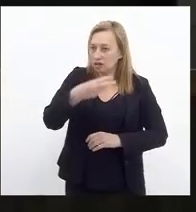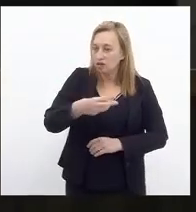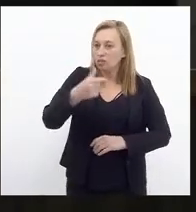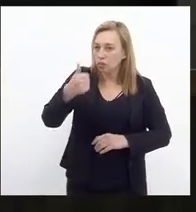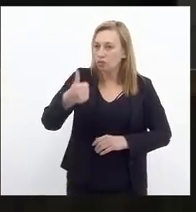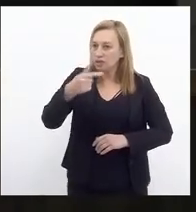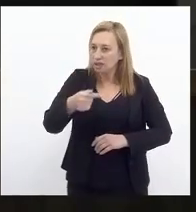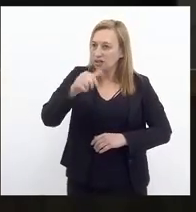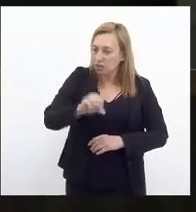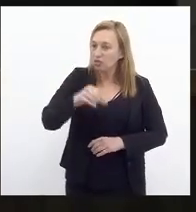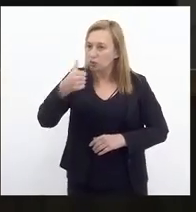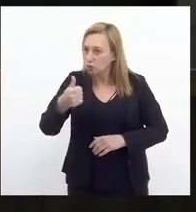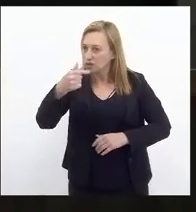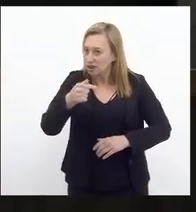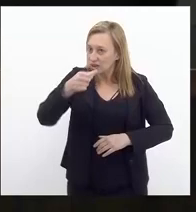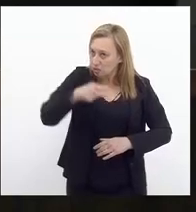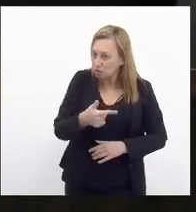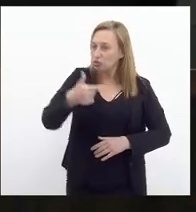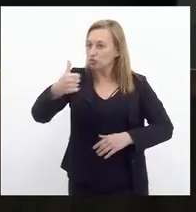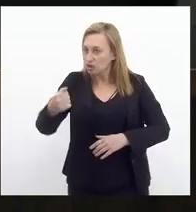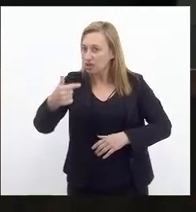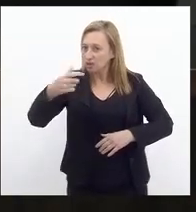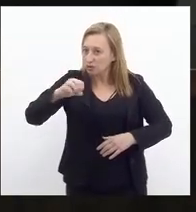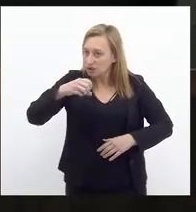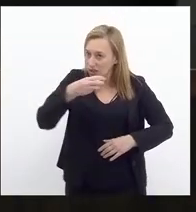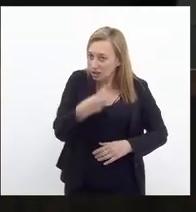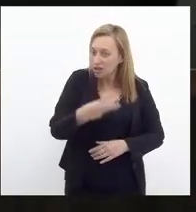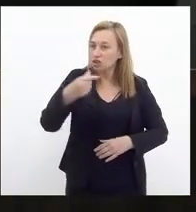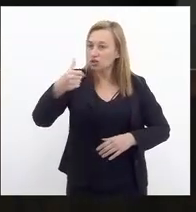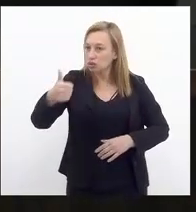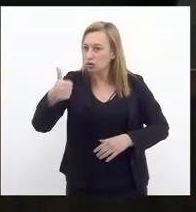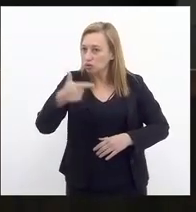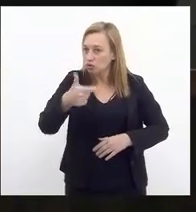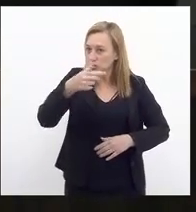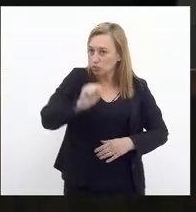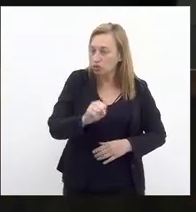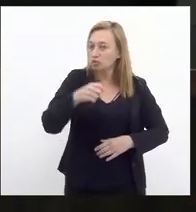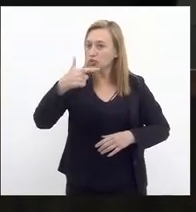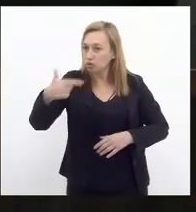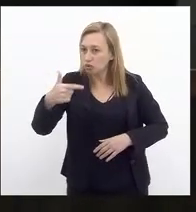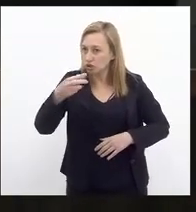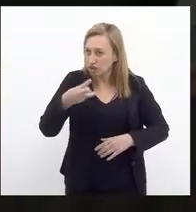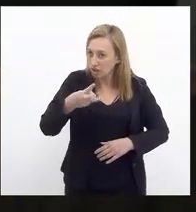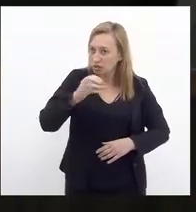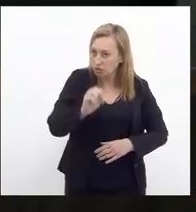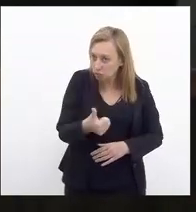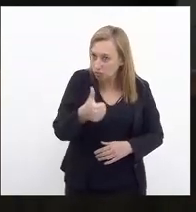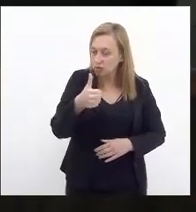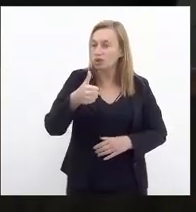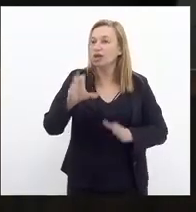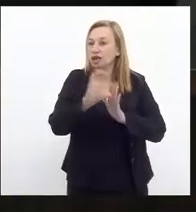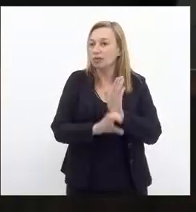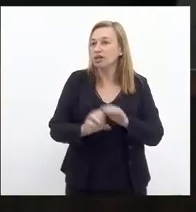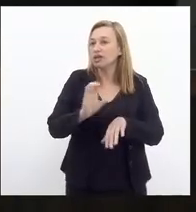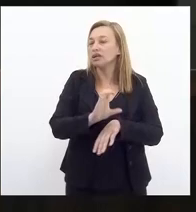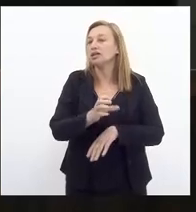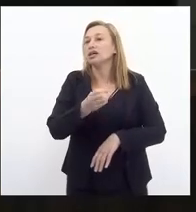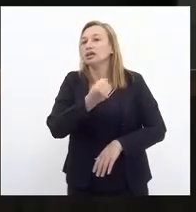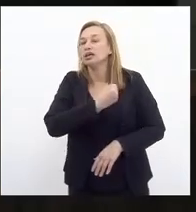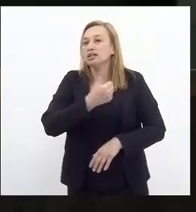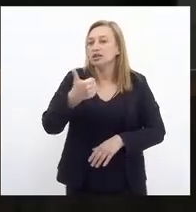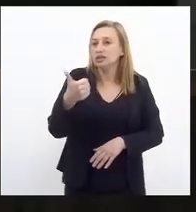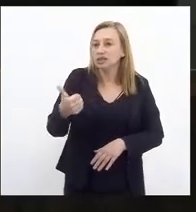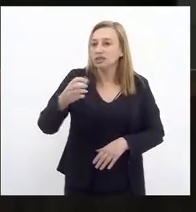6479/92 194 201/203 28231 Qual o horário com subemenda à emenda 103